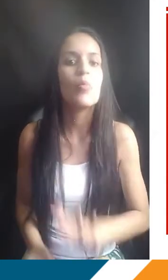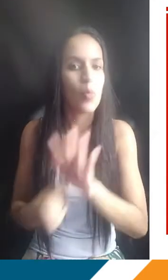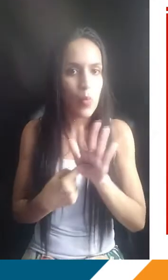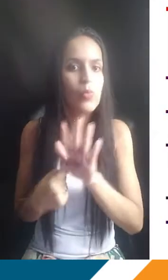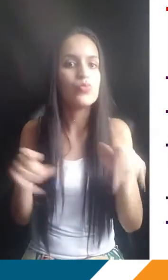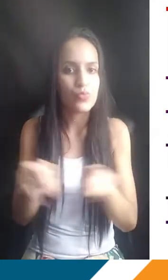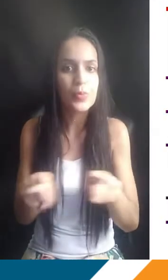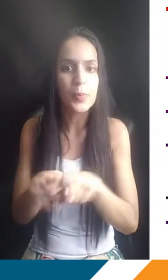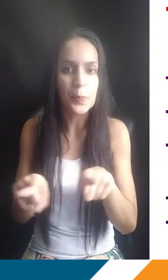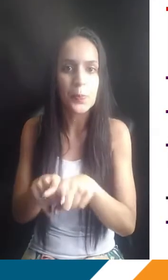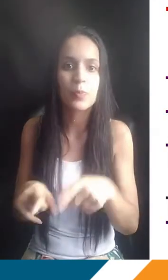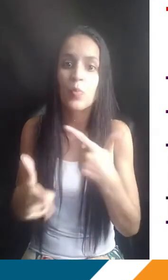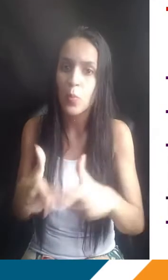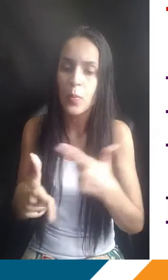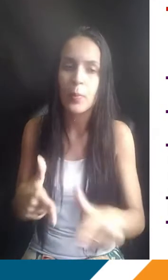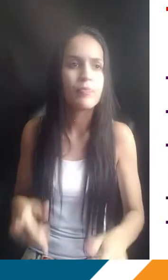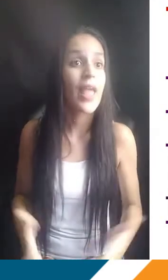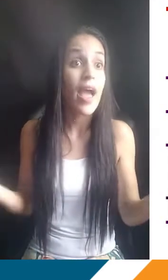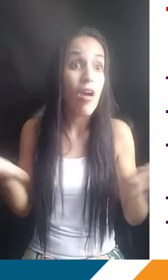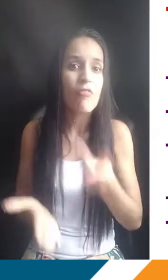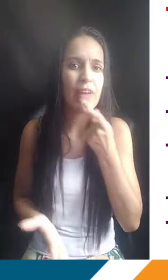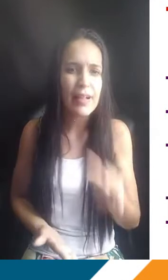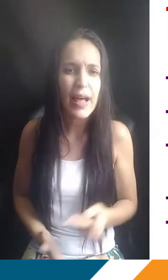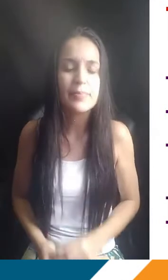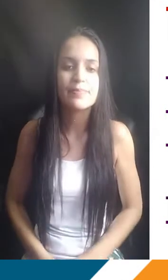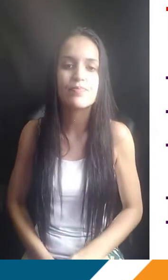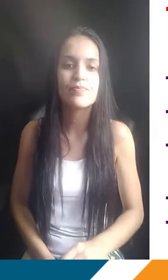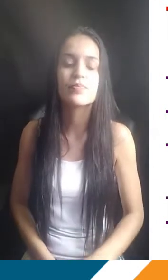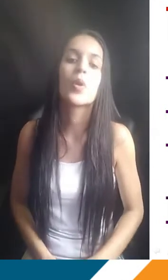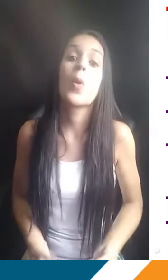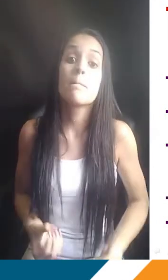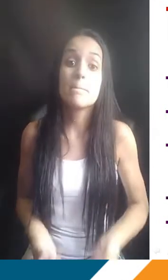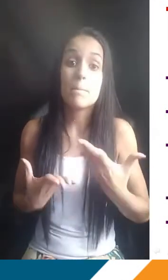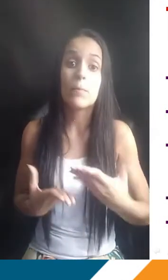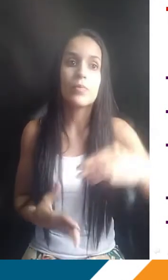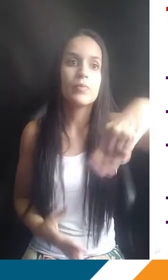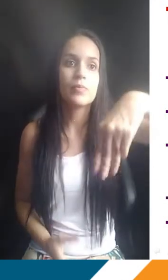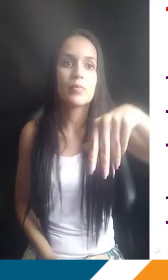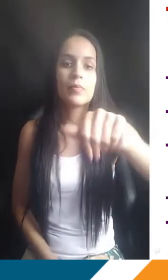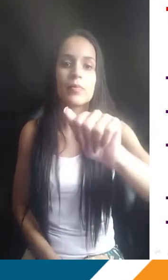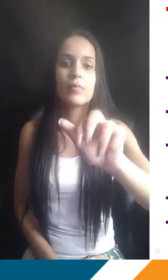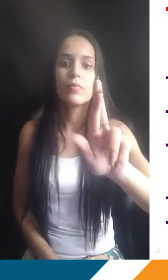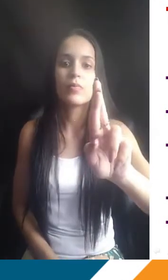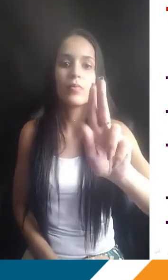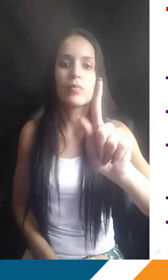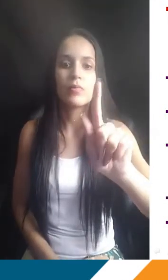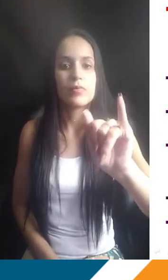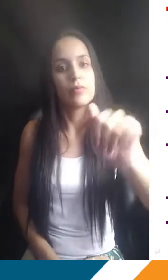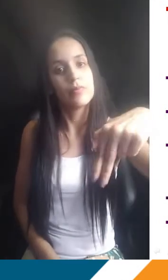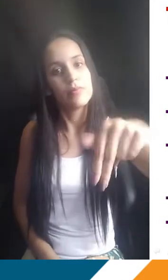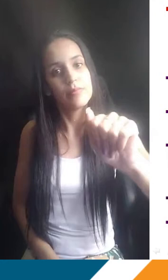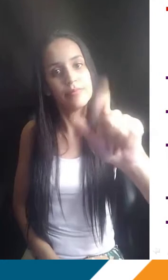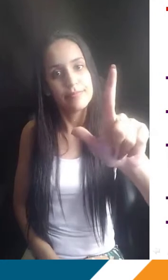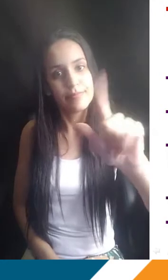slide. Bom, vamos falar sobre a poesia marginal. Bom, como a gente está vendo aí, o movimento marginal, ele começou nas